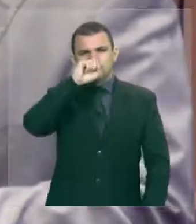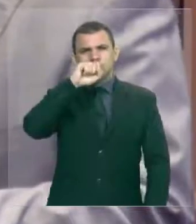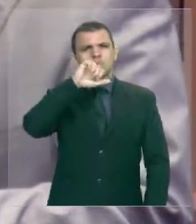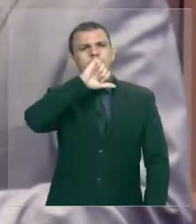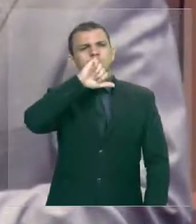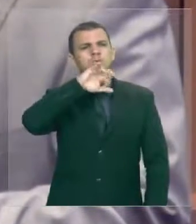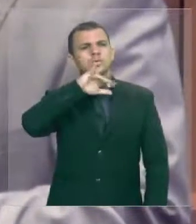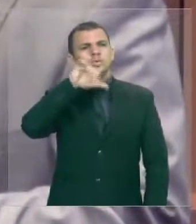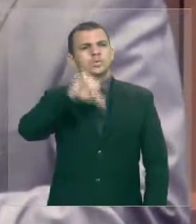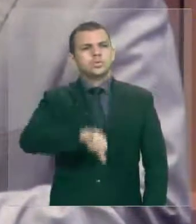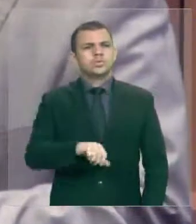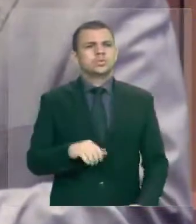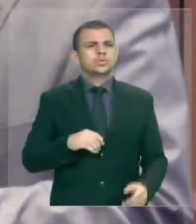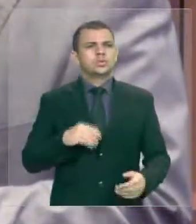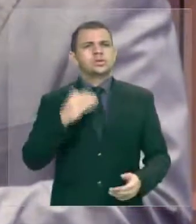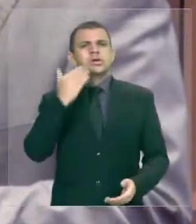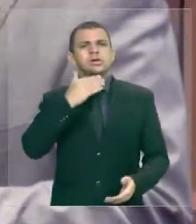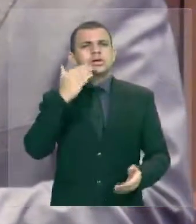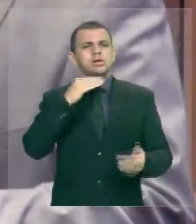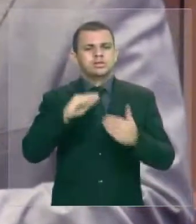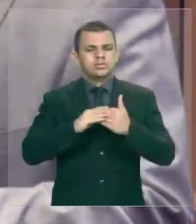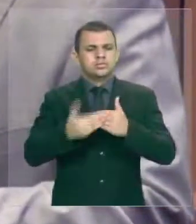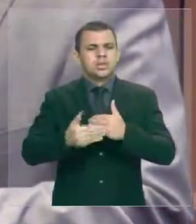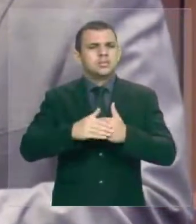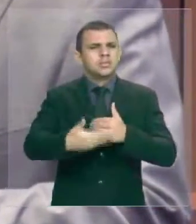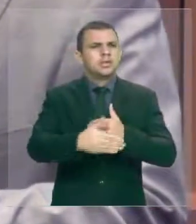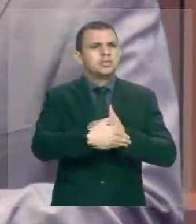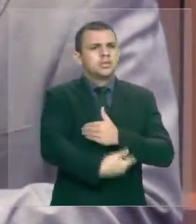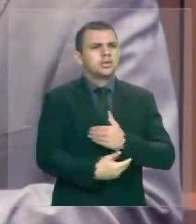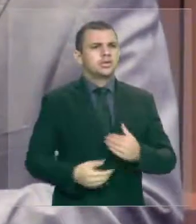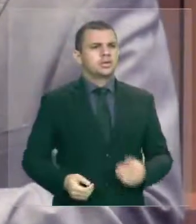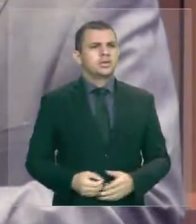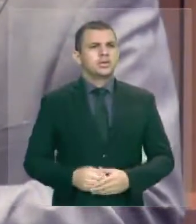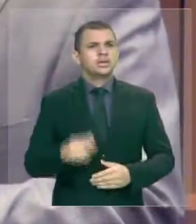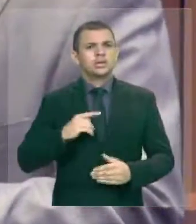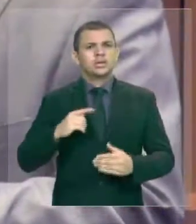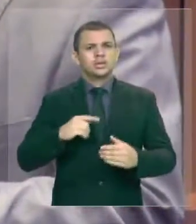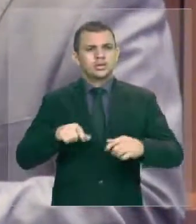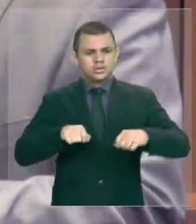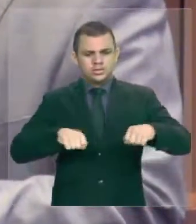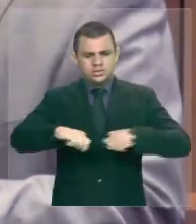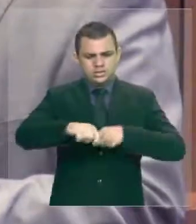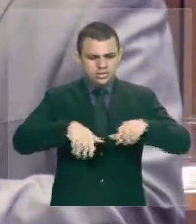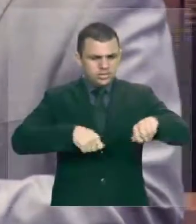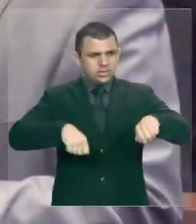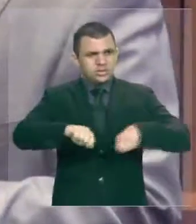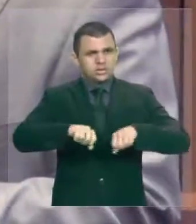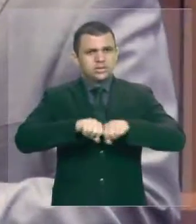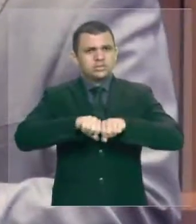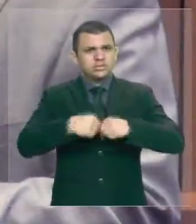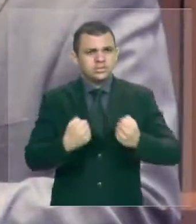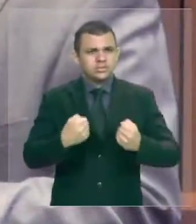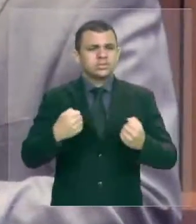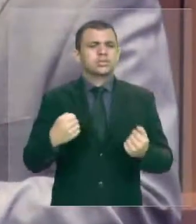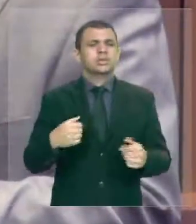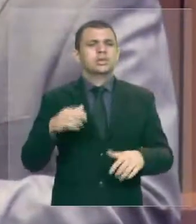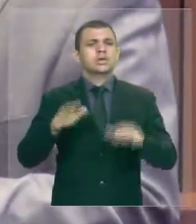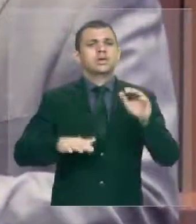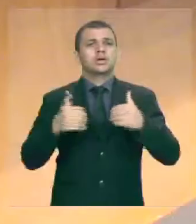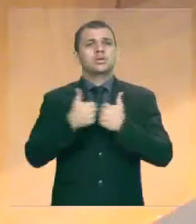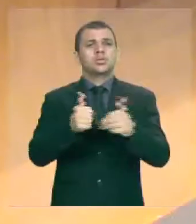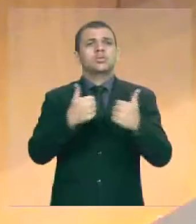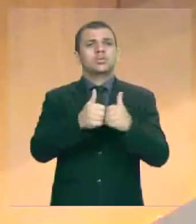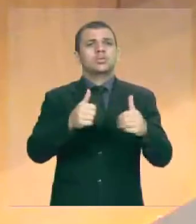as cascas, as borboletas trancam e constantemente dão prego a meio